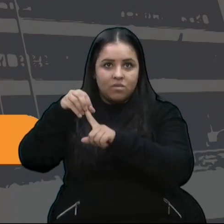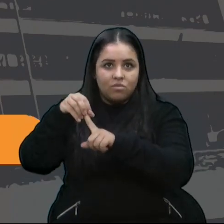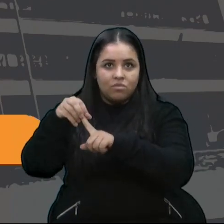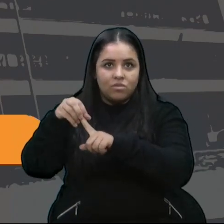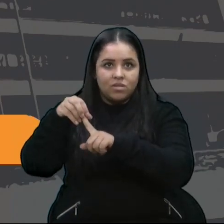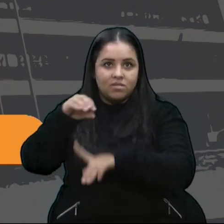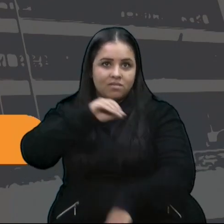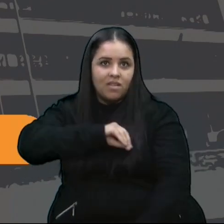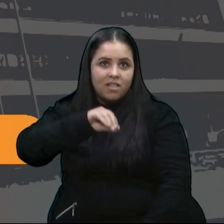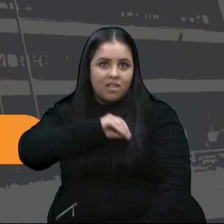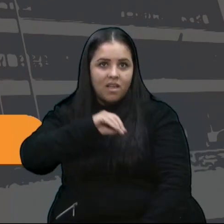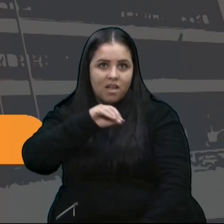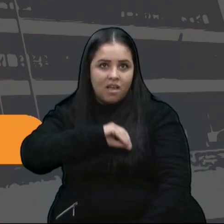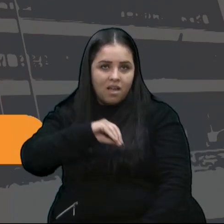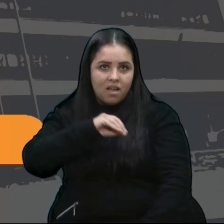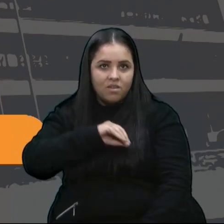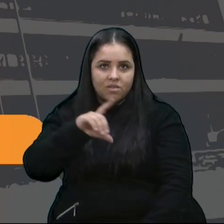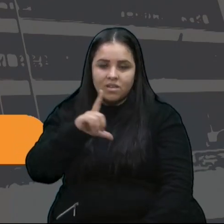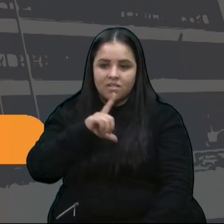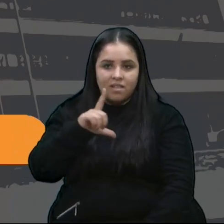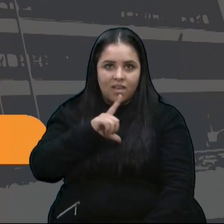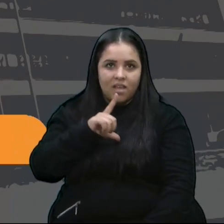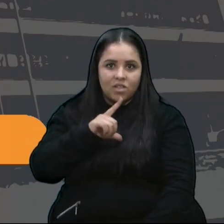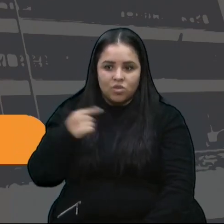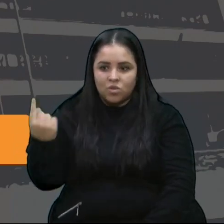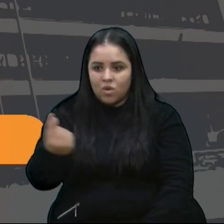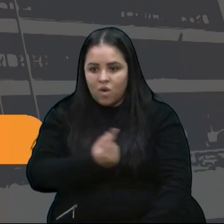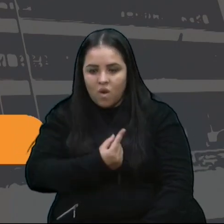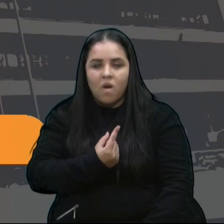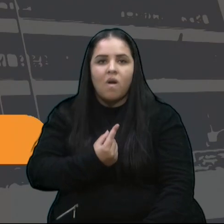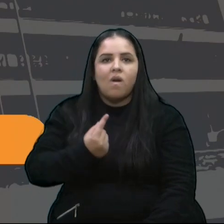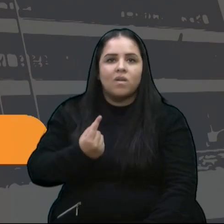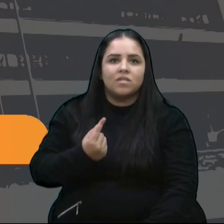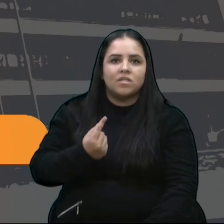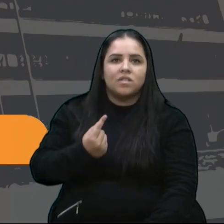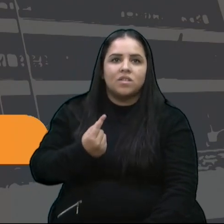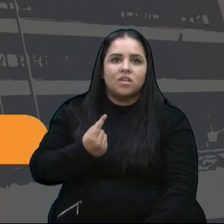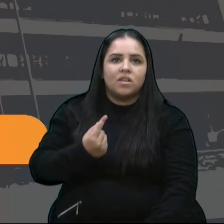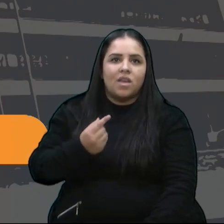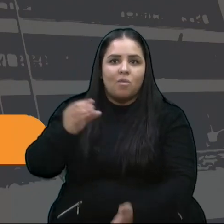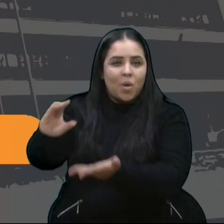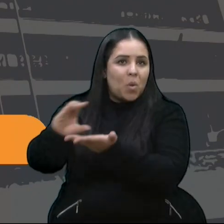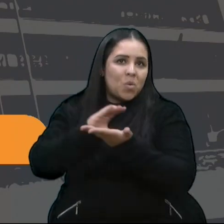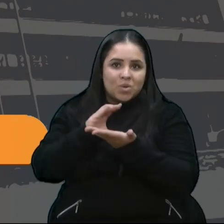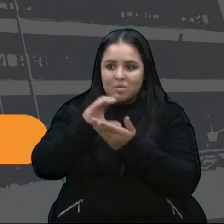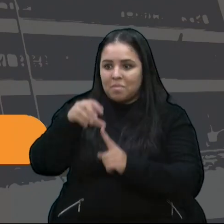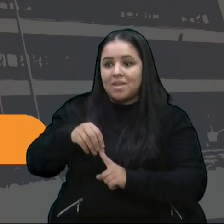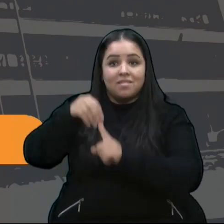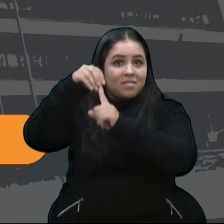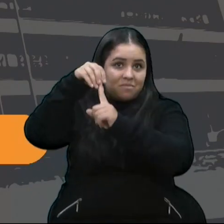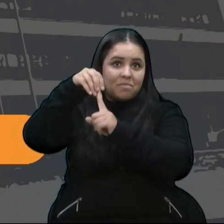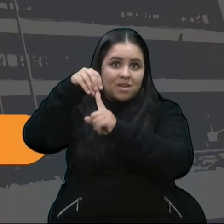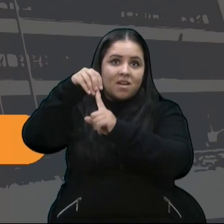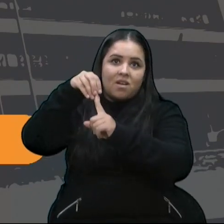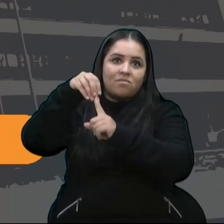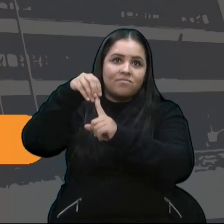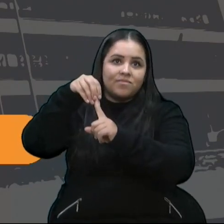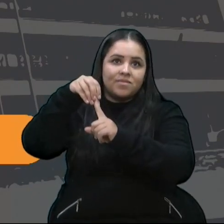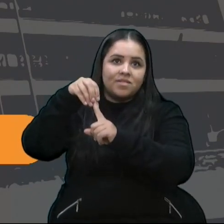renda da produtora, né, a principal verba, né, para falar